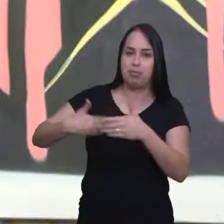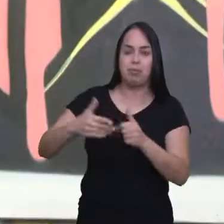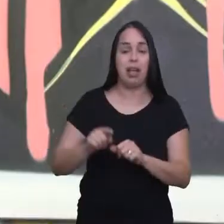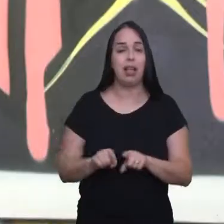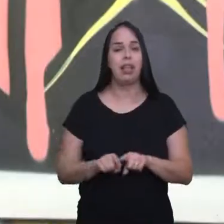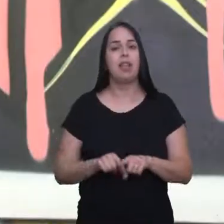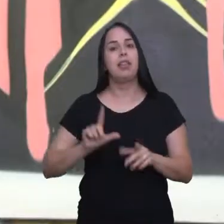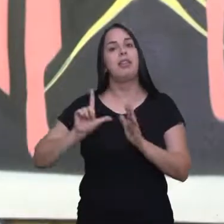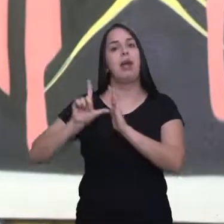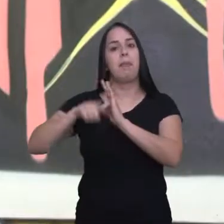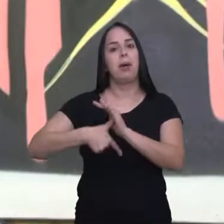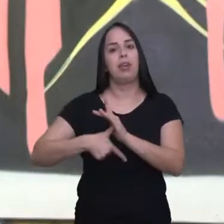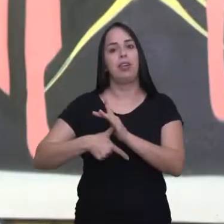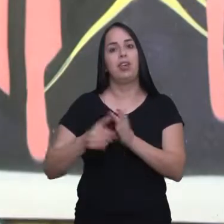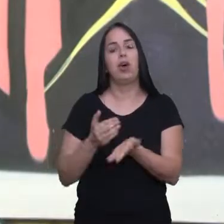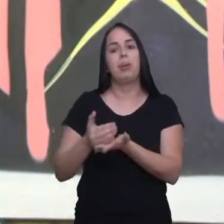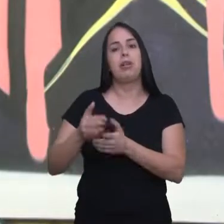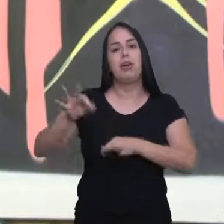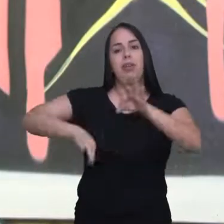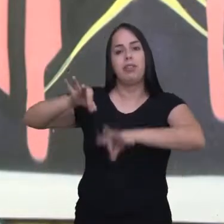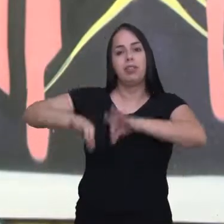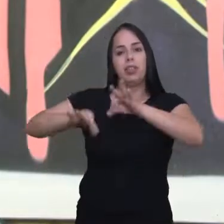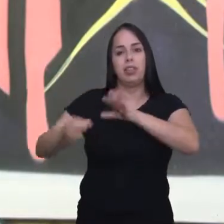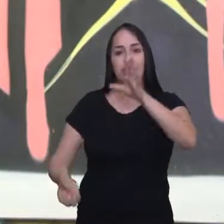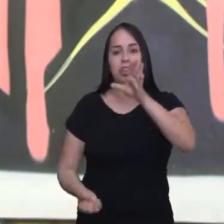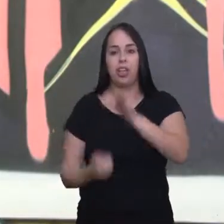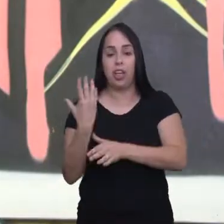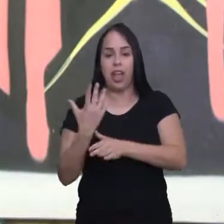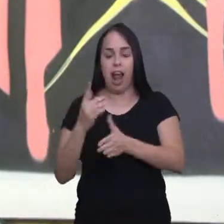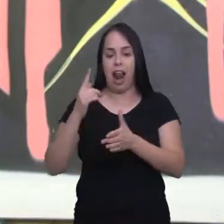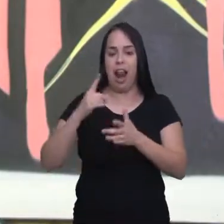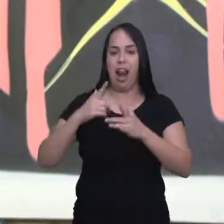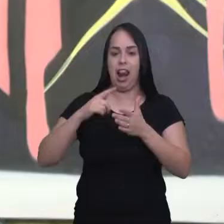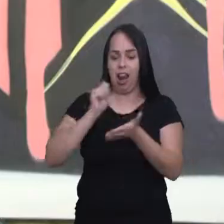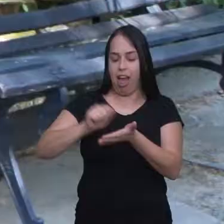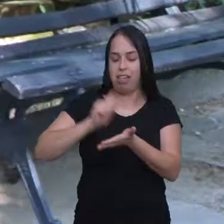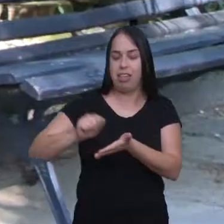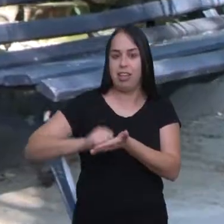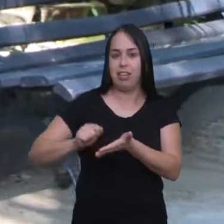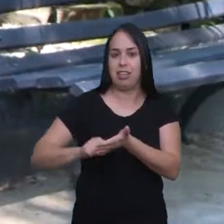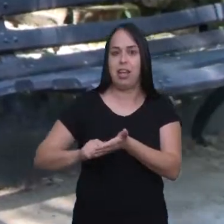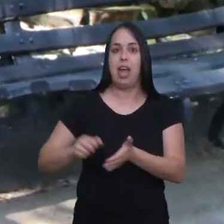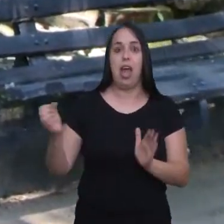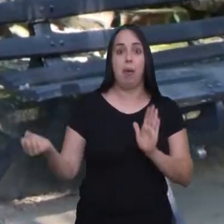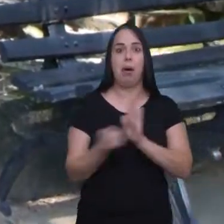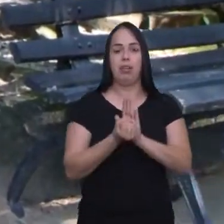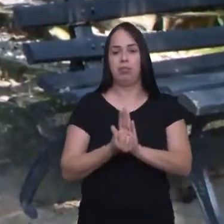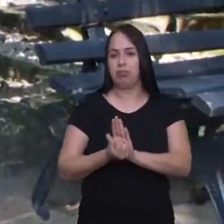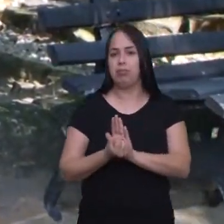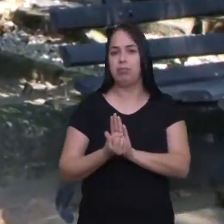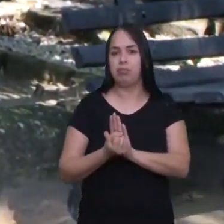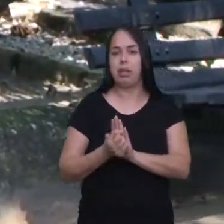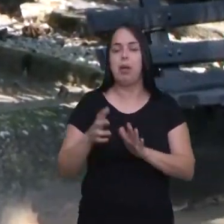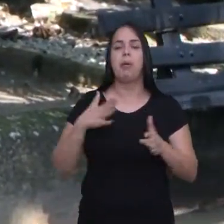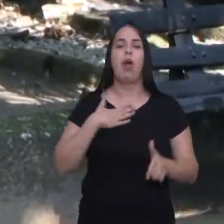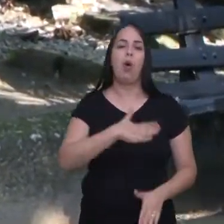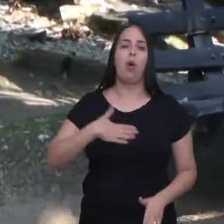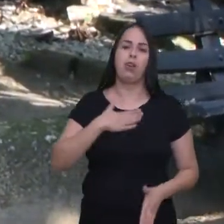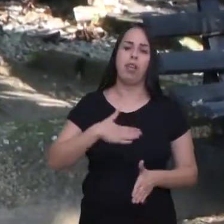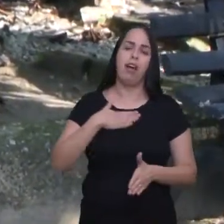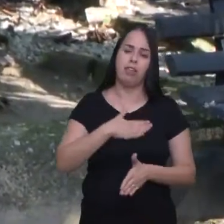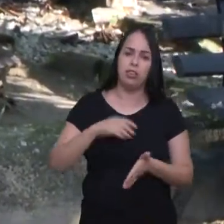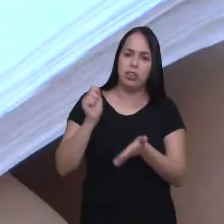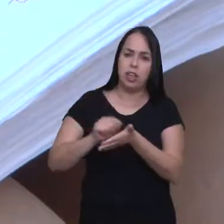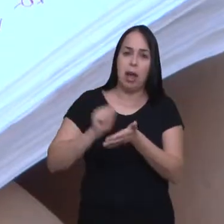E depois eu comecei a fazer uma oficina de criação literária, o que também foi um marco muito grande, porque eu sempre gostei de escrever, mas